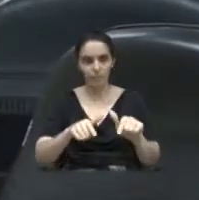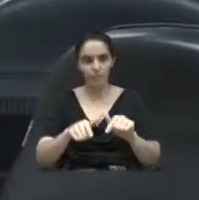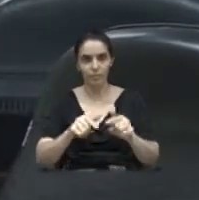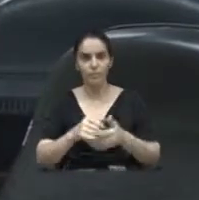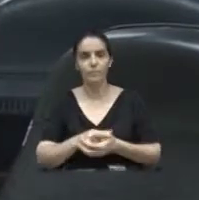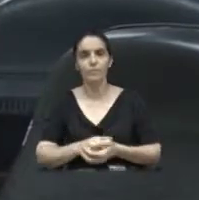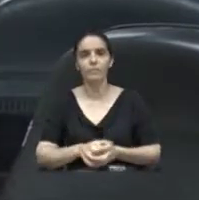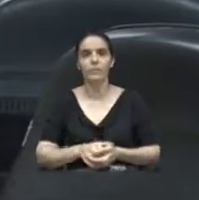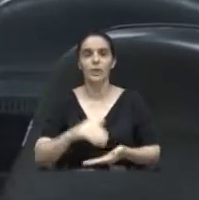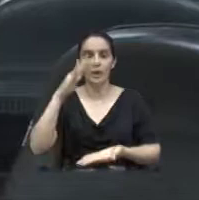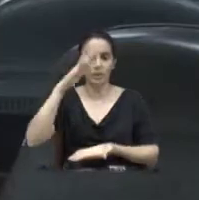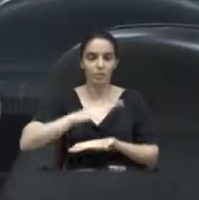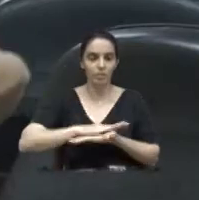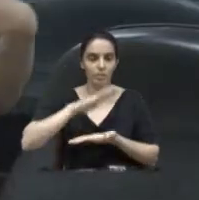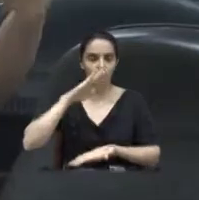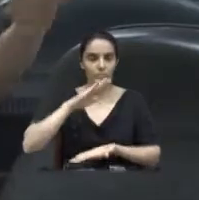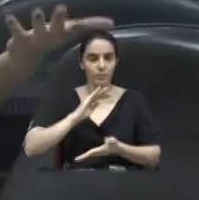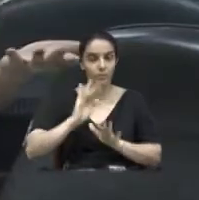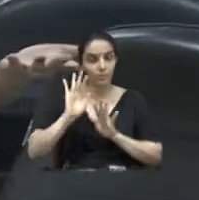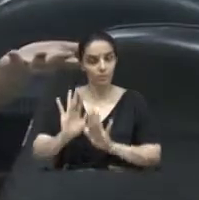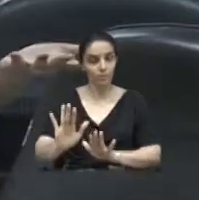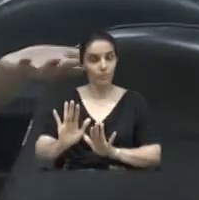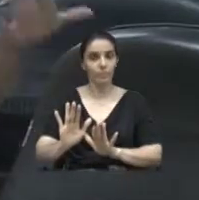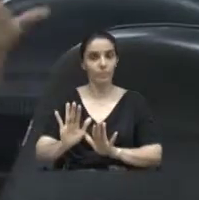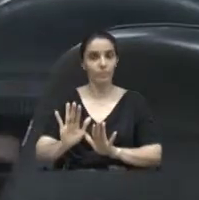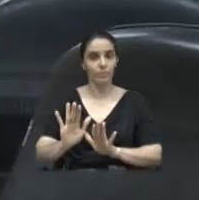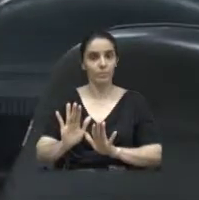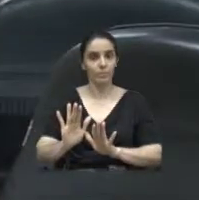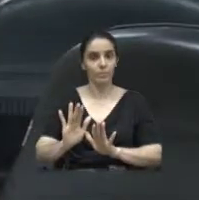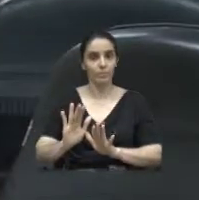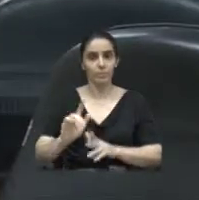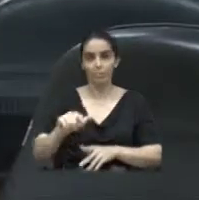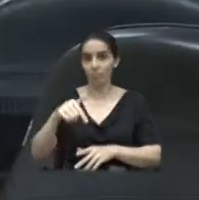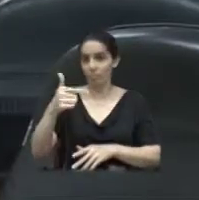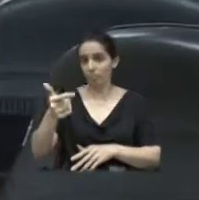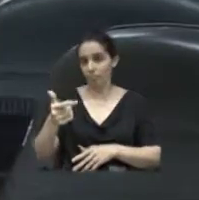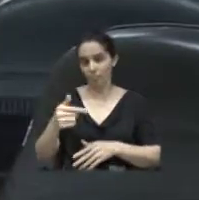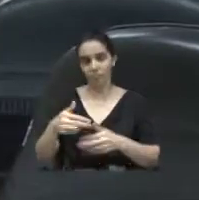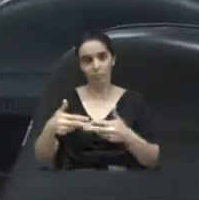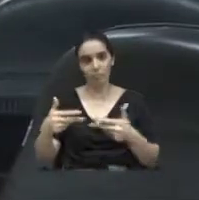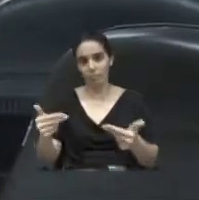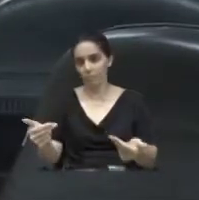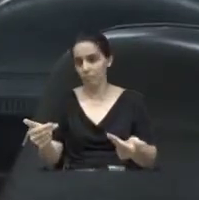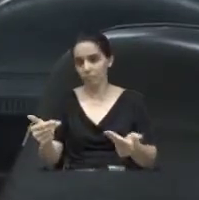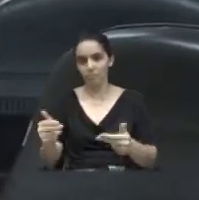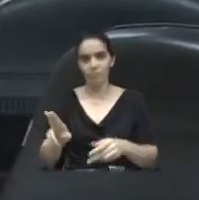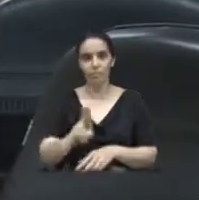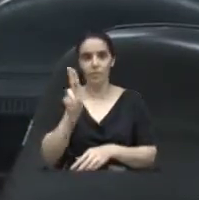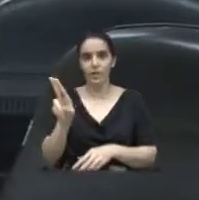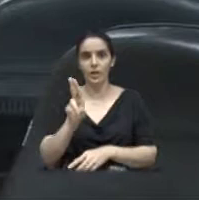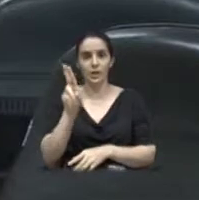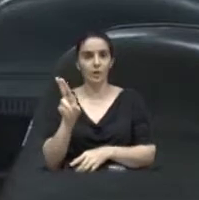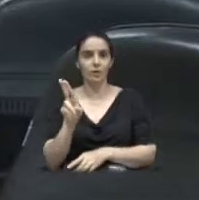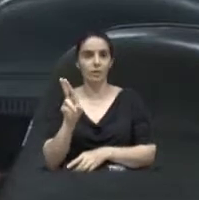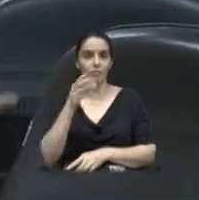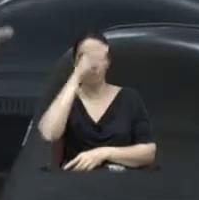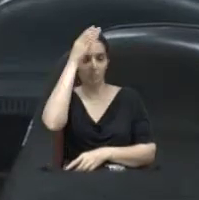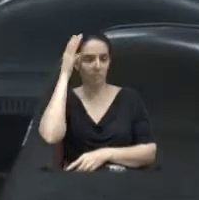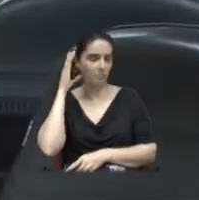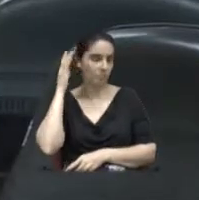prensas que ainda estão paradas, seriam destinadas a outros propósitos, mas até agora eu não vi os desdobramentos disso. Tem a questão